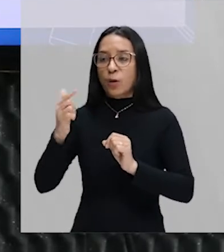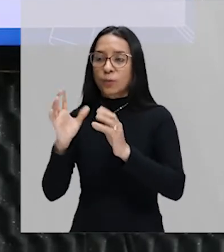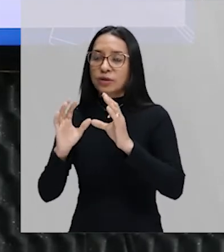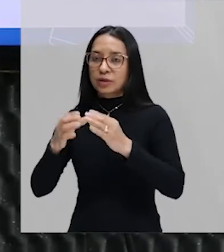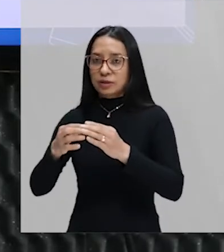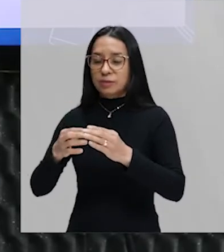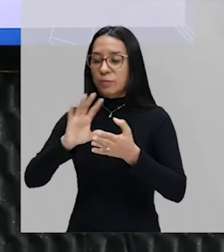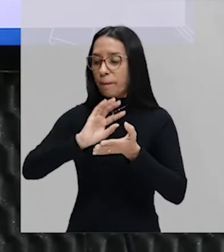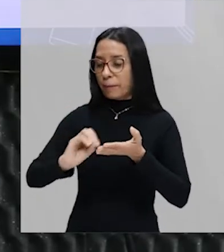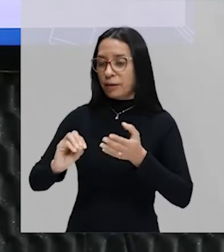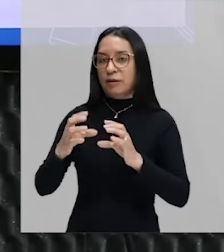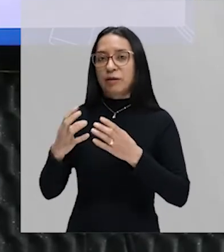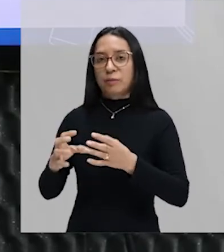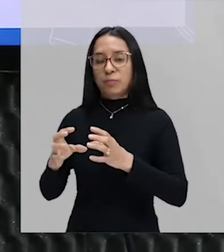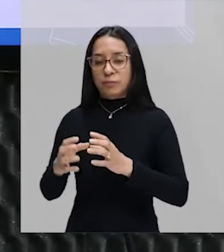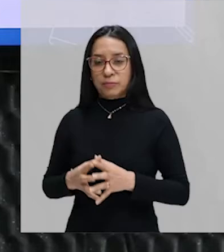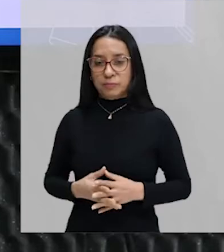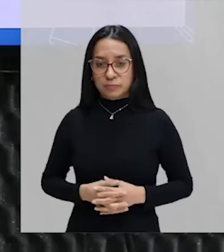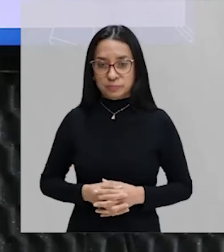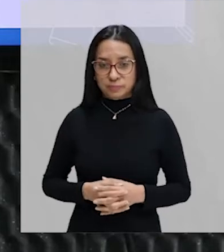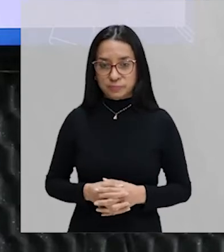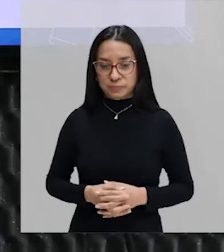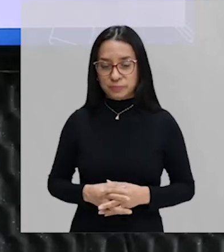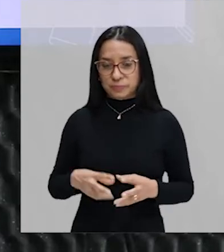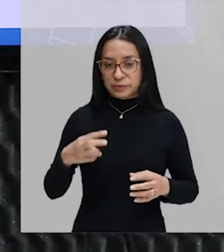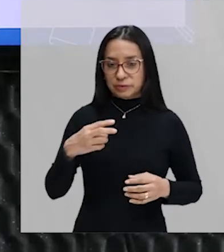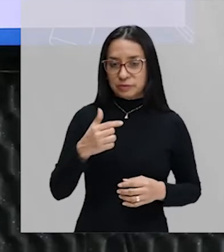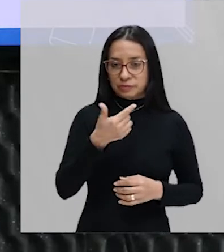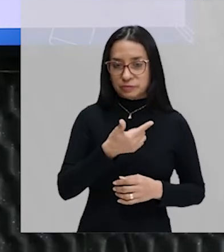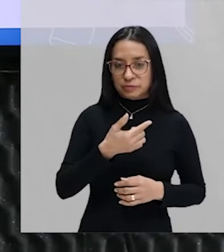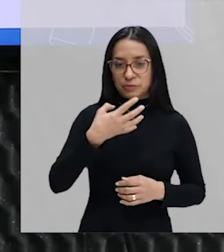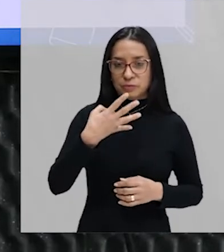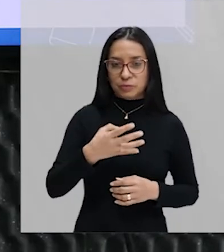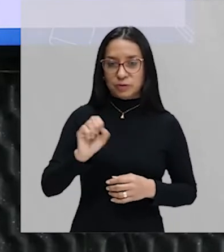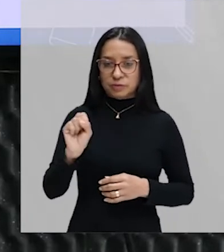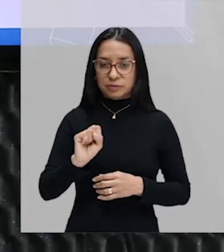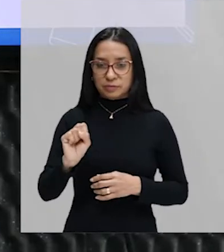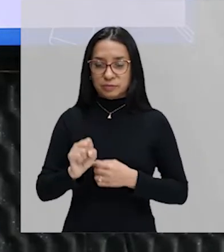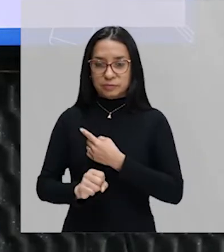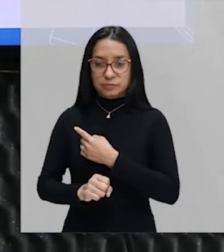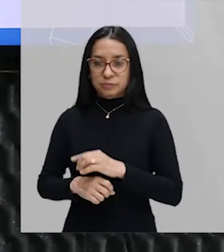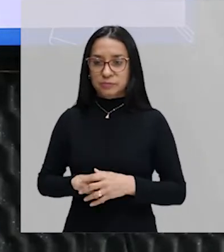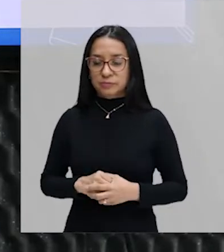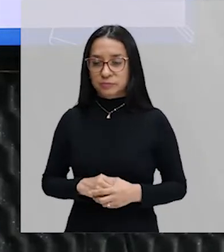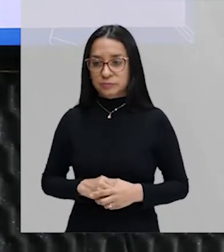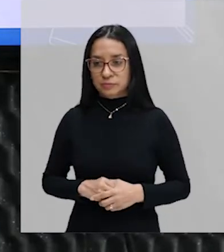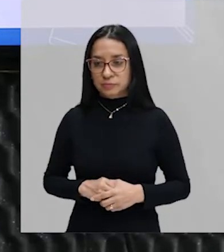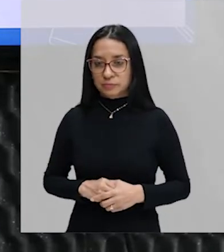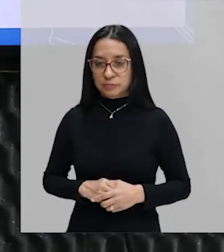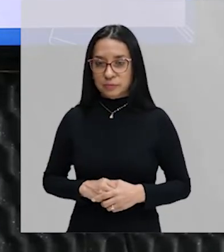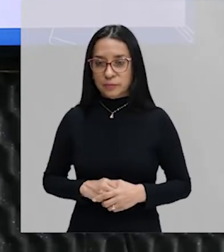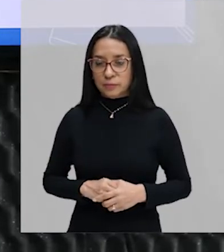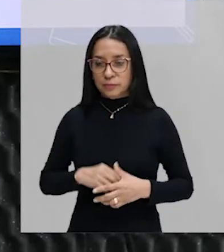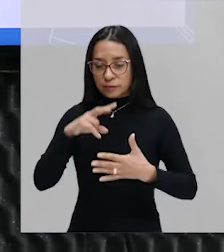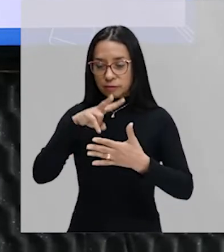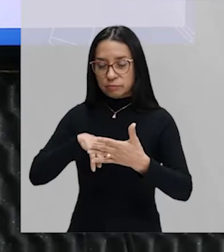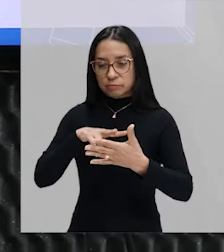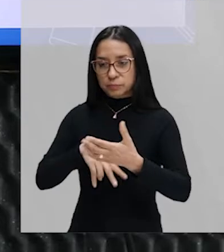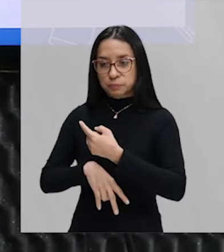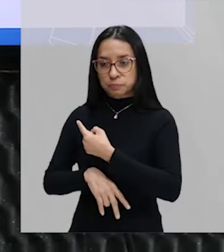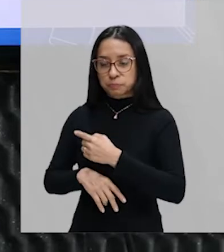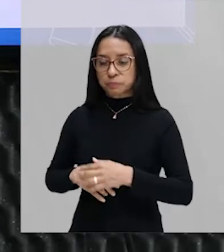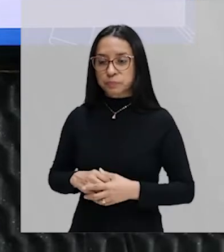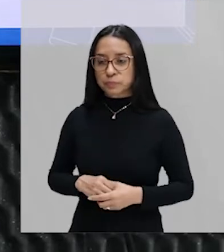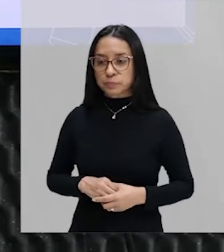24 segundos. Sempre que um jogador ganha o controle de uma bola viva, em quadra, sua equipe deverá tentar um arremesso para a